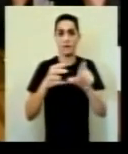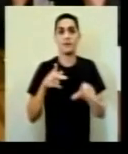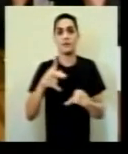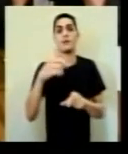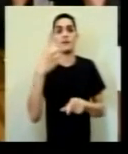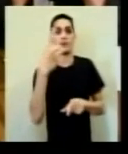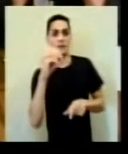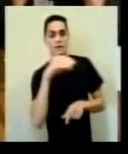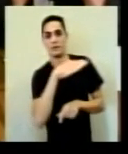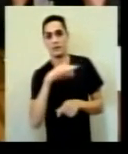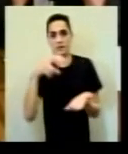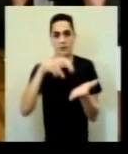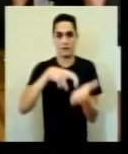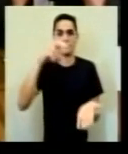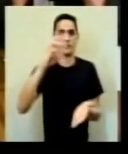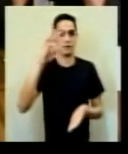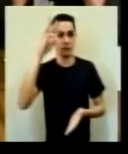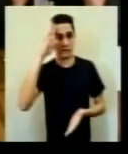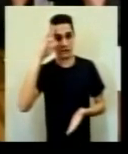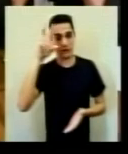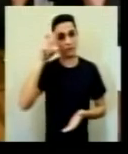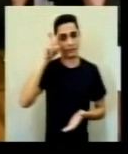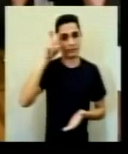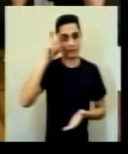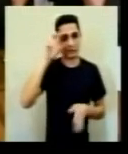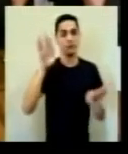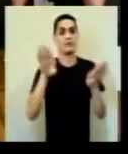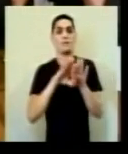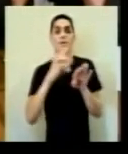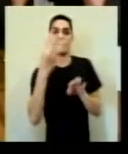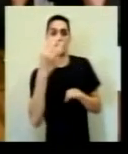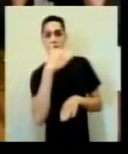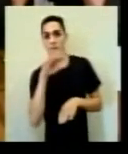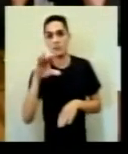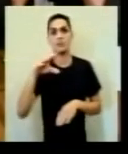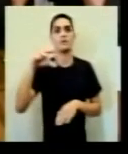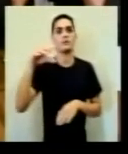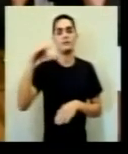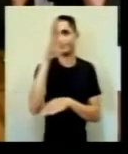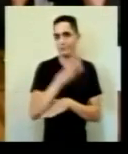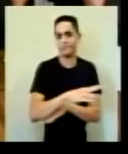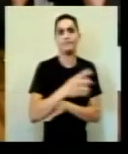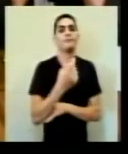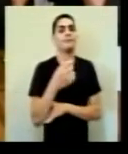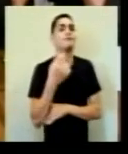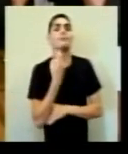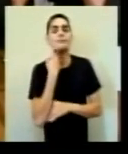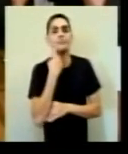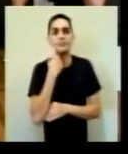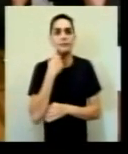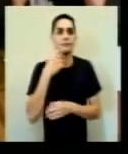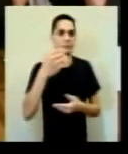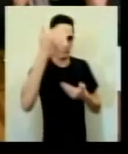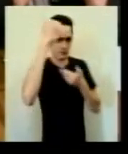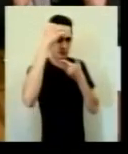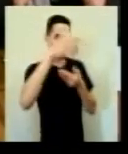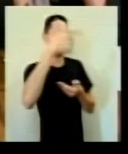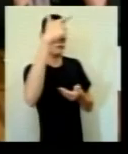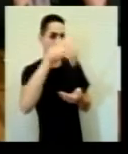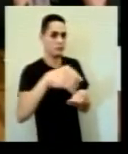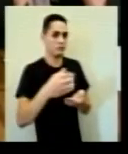e também os novos horários. Lembrando, as lives agora são sempre às 10h30, nas terças e quintas, e